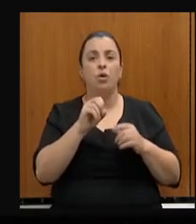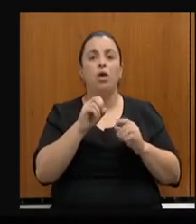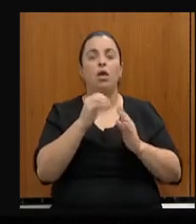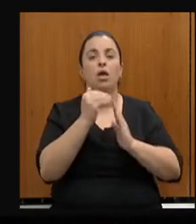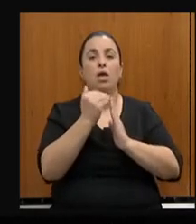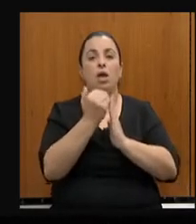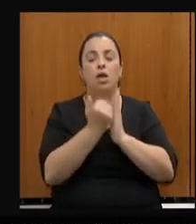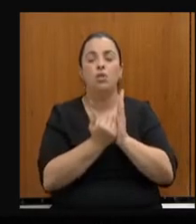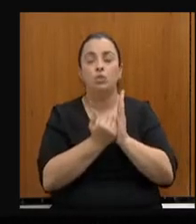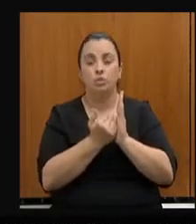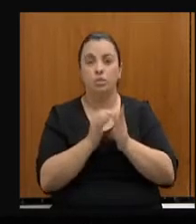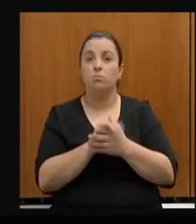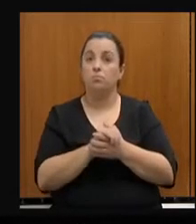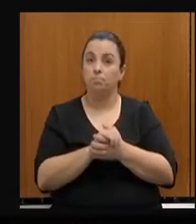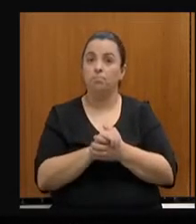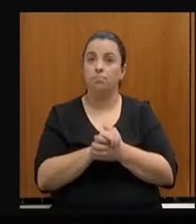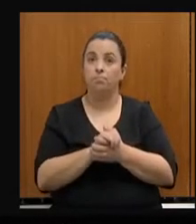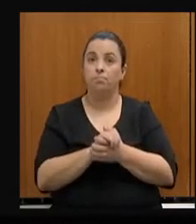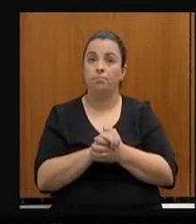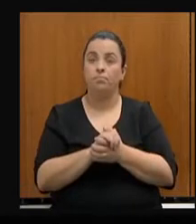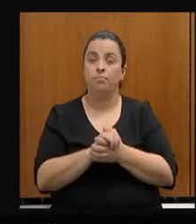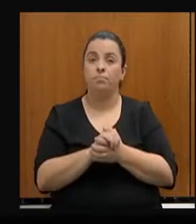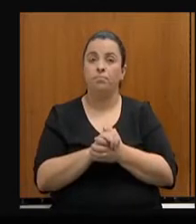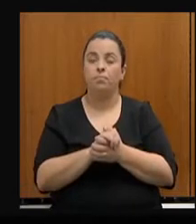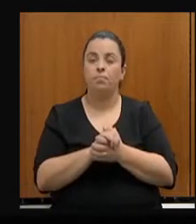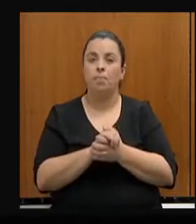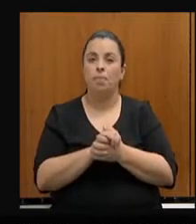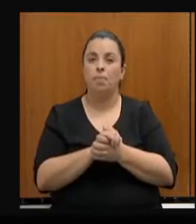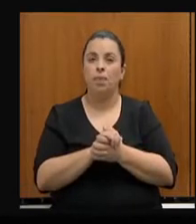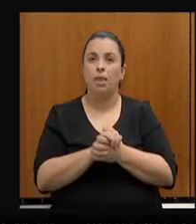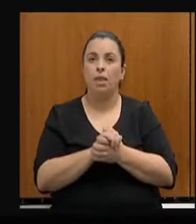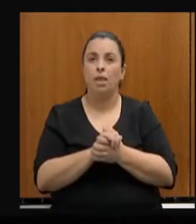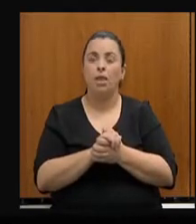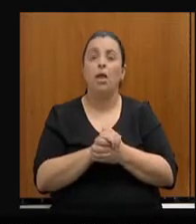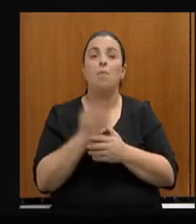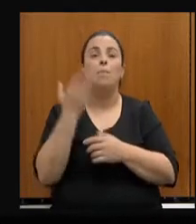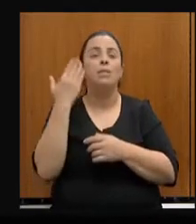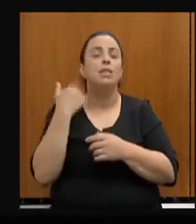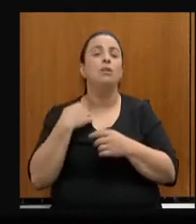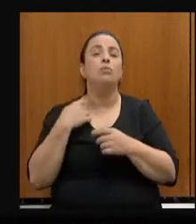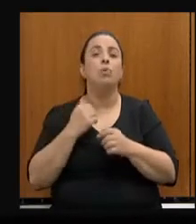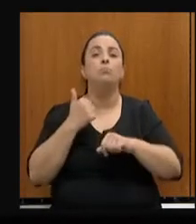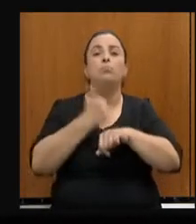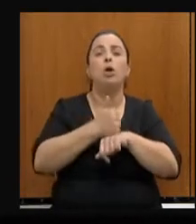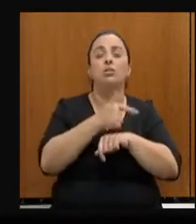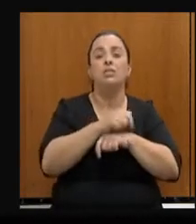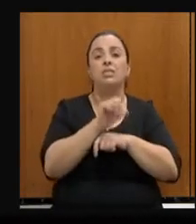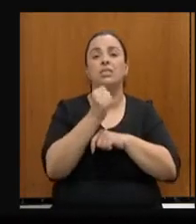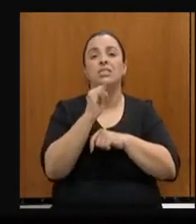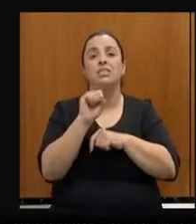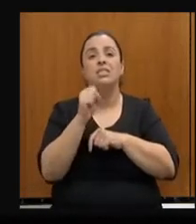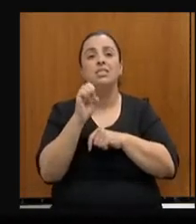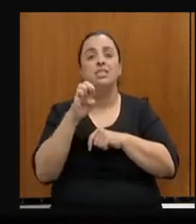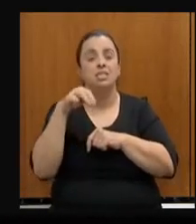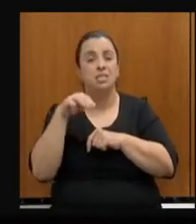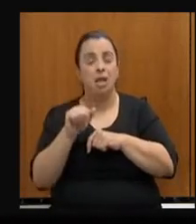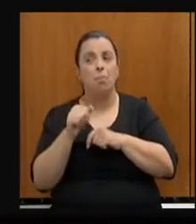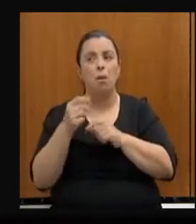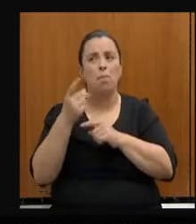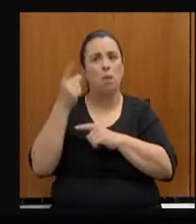com essa marra portão que venha o tempo Acho que quando eu fui ao cinema já há algum tempo atrás